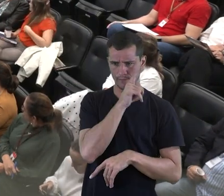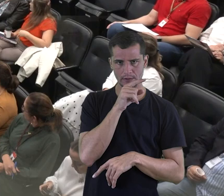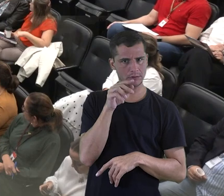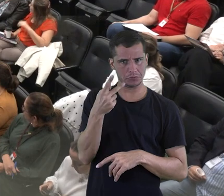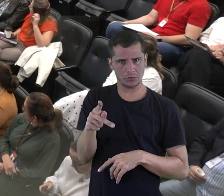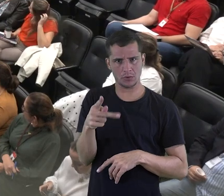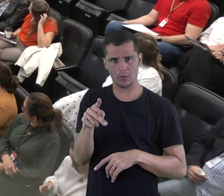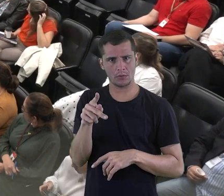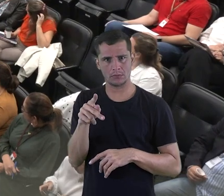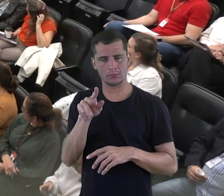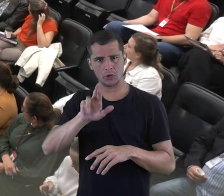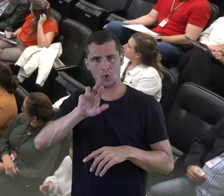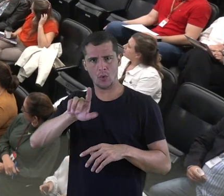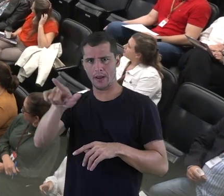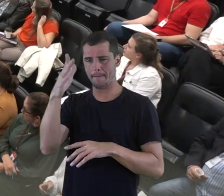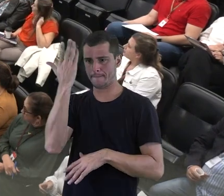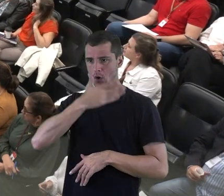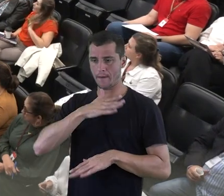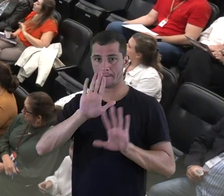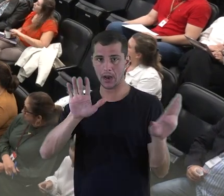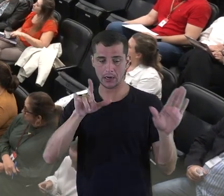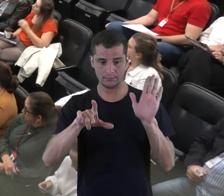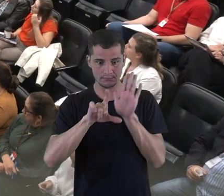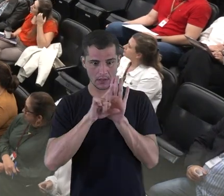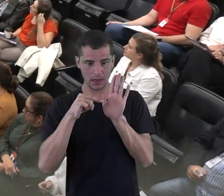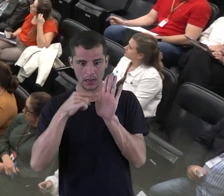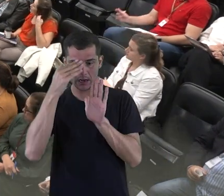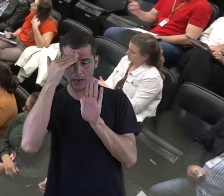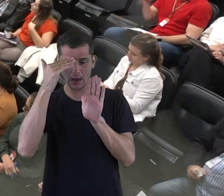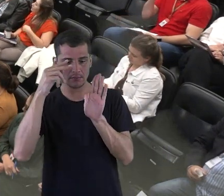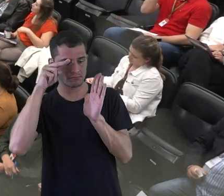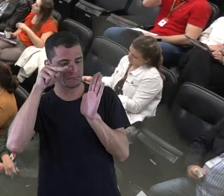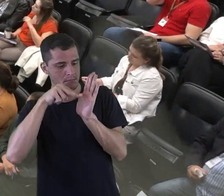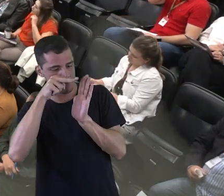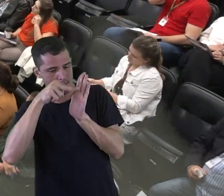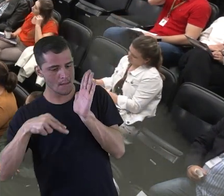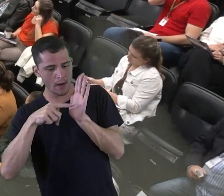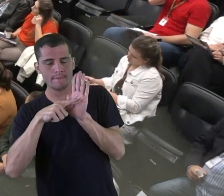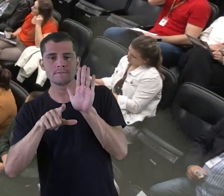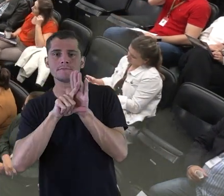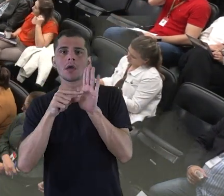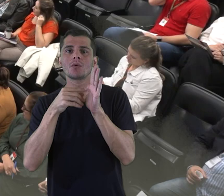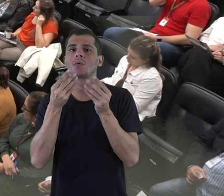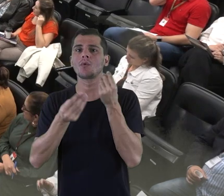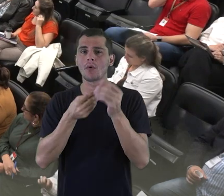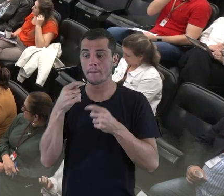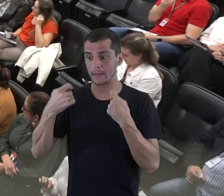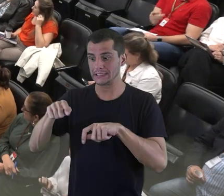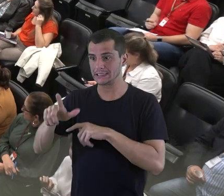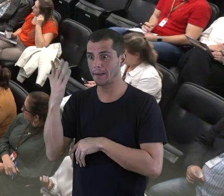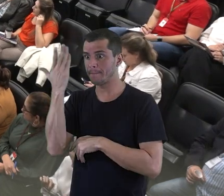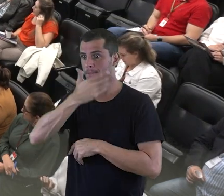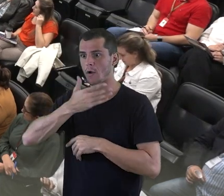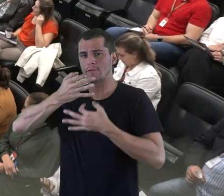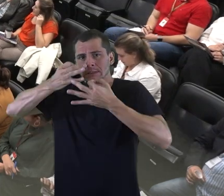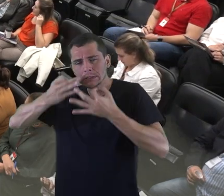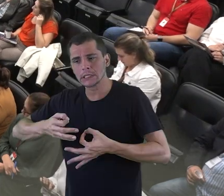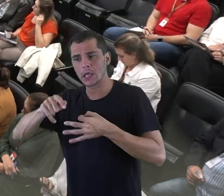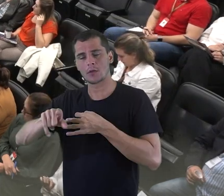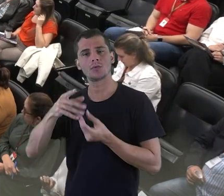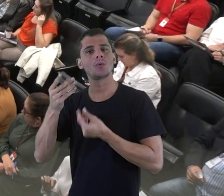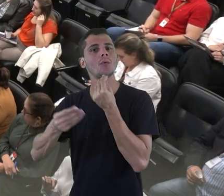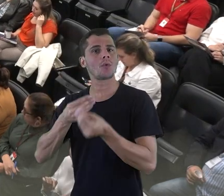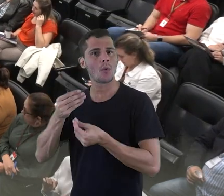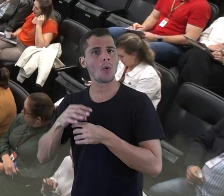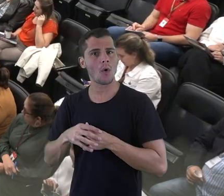prova mais concreta daí o artigo 44 diz como é que eu tenho que fazer essa prova o